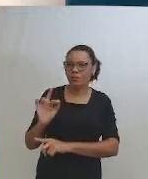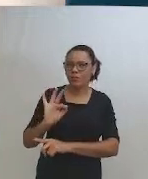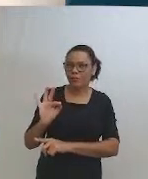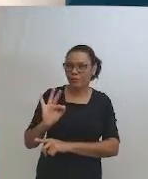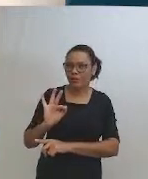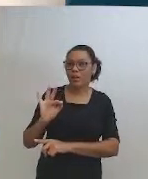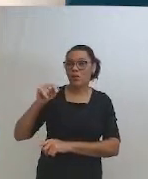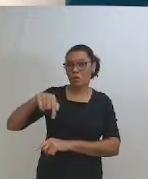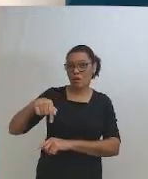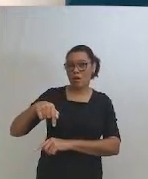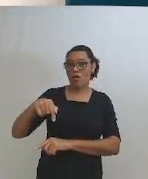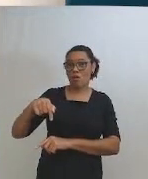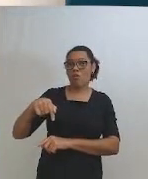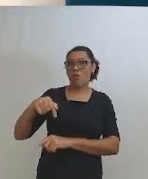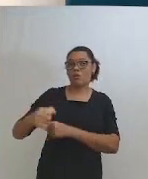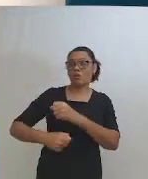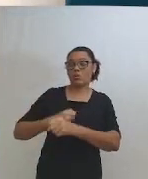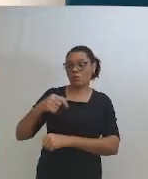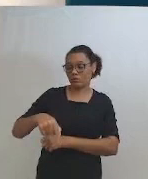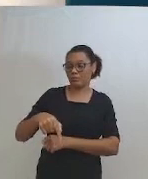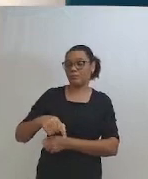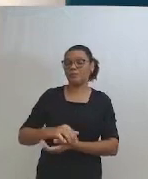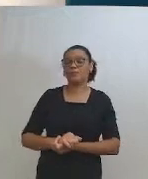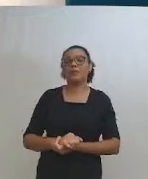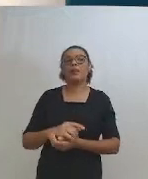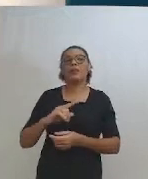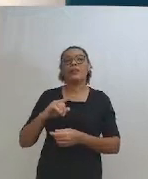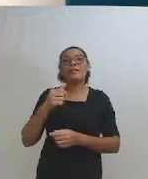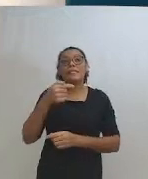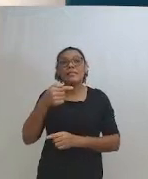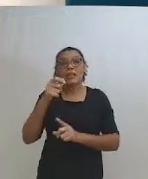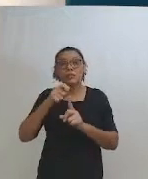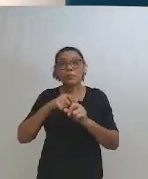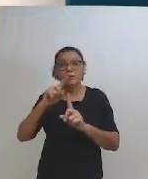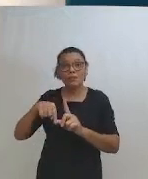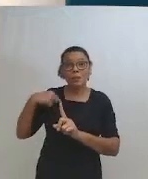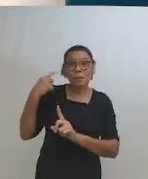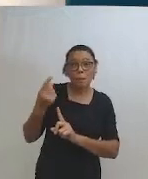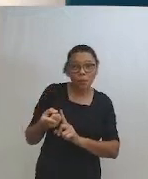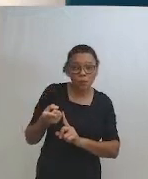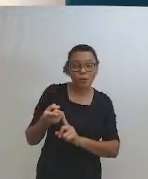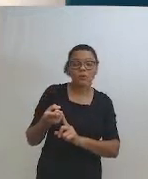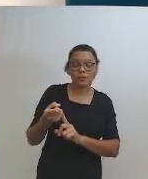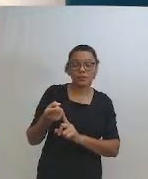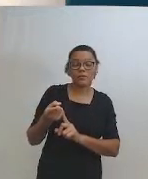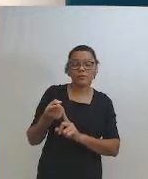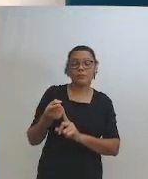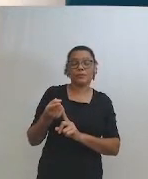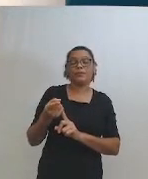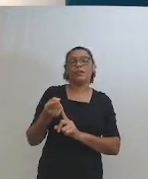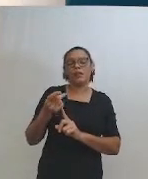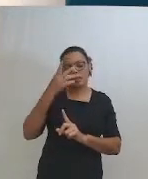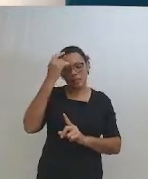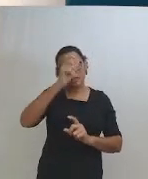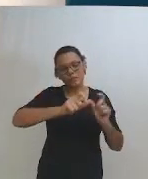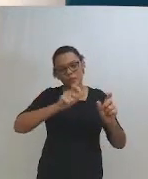após a prisão, o cumprimento da prisão preventiva dos pacientes e de todos os indivíduos